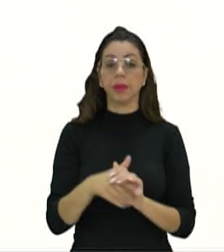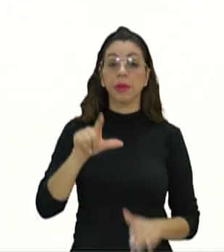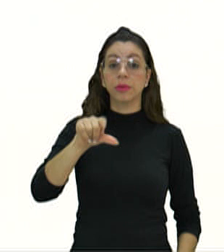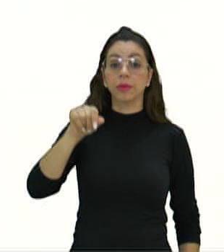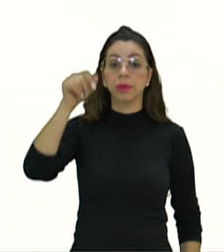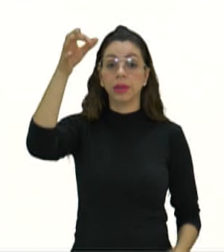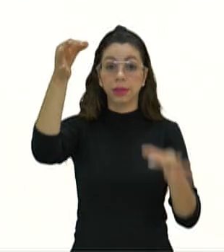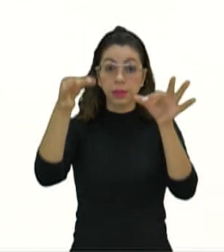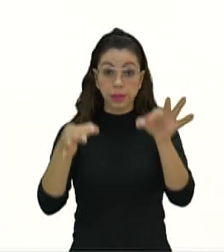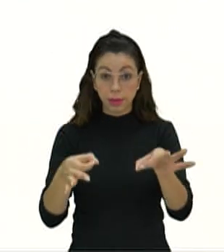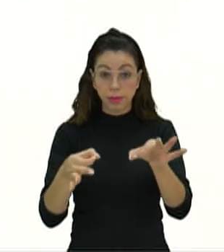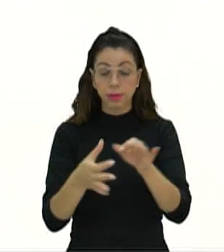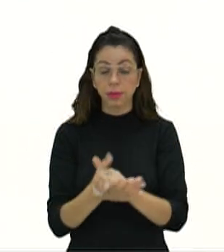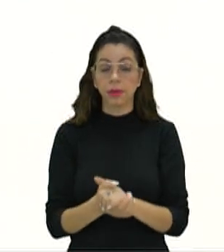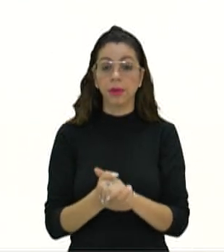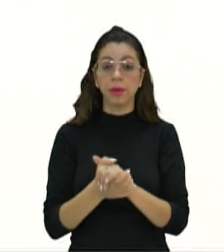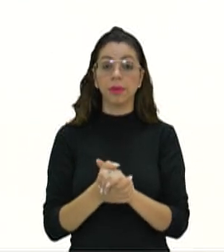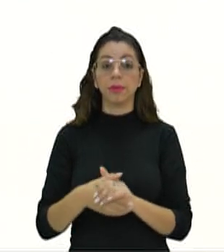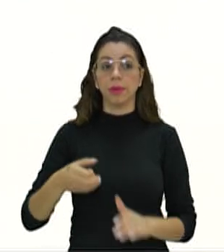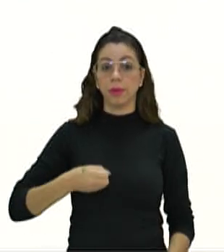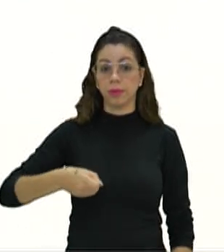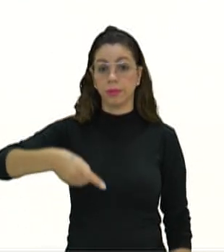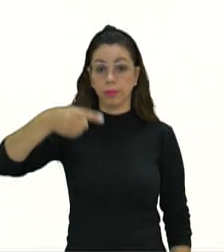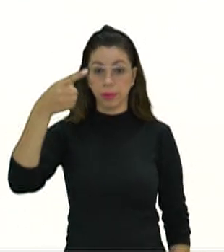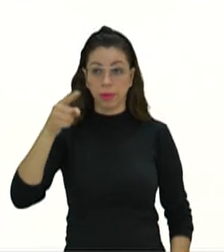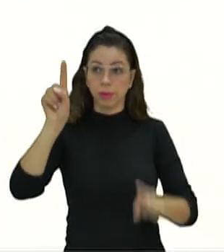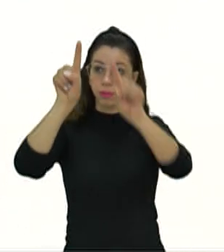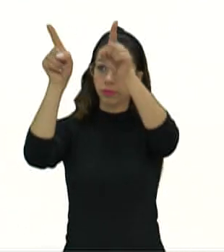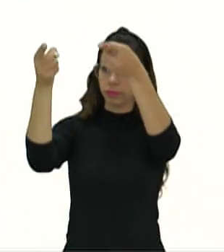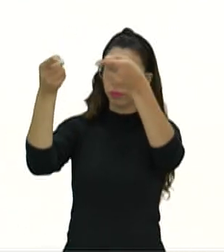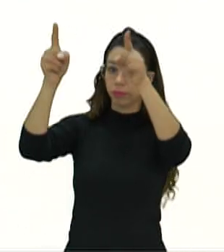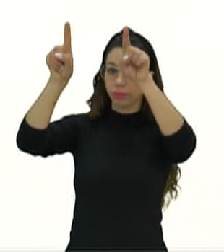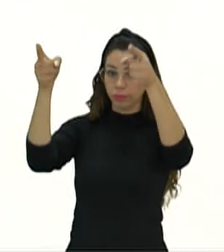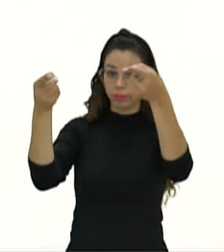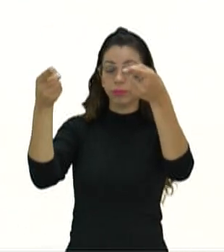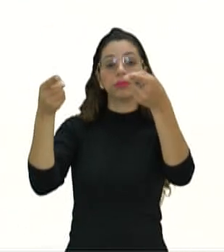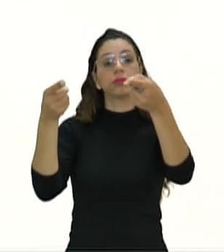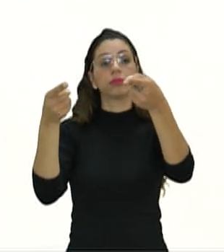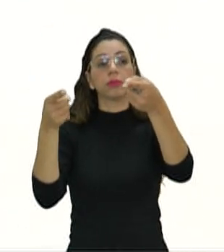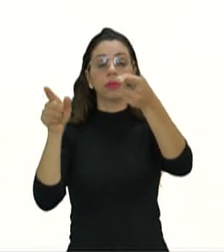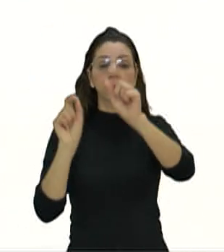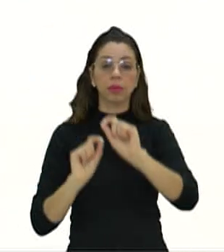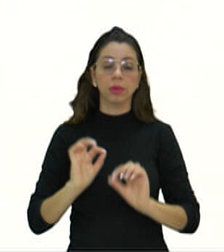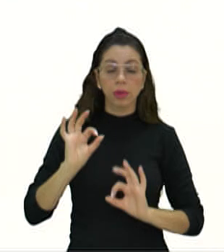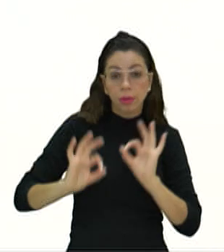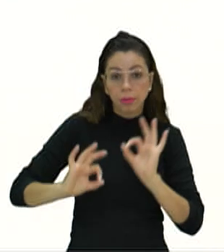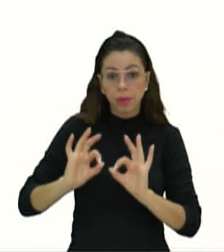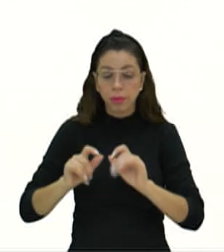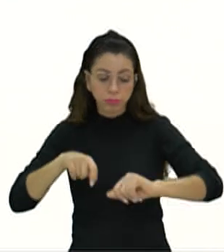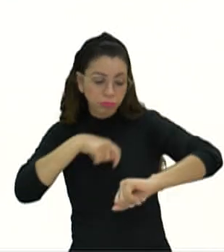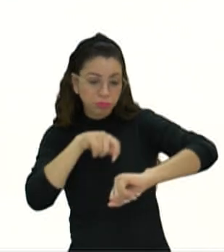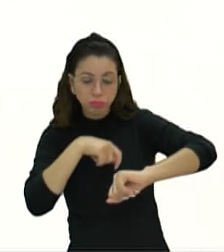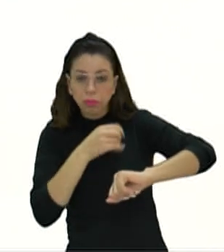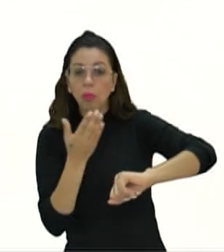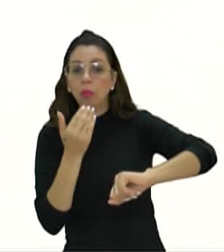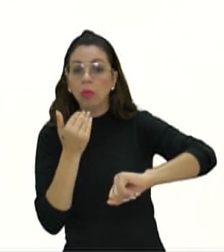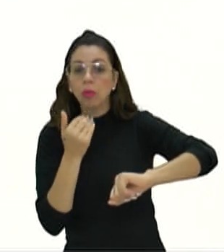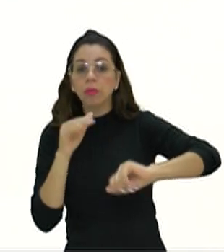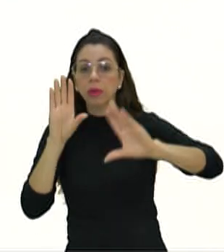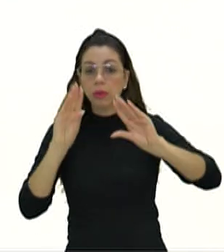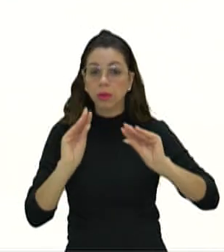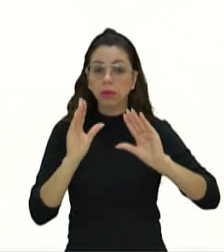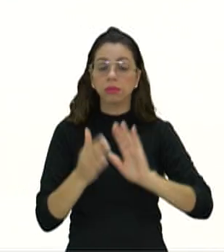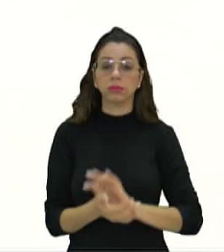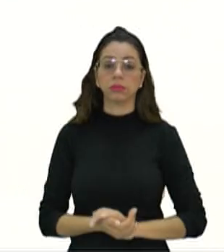dinner? Repare que na número 1 eu coloquei a palavra plural aqui, né? Se você tem preparado o seu jantar. E a number 2,